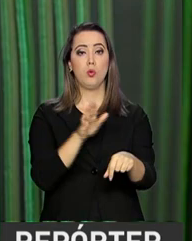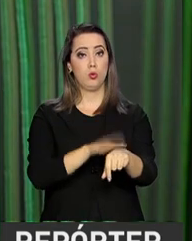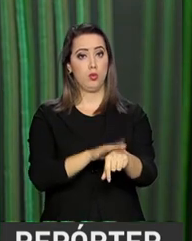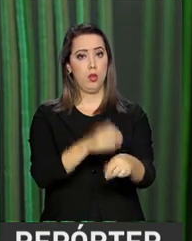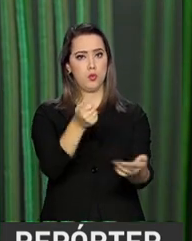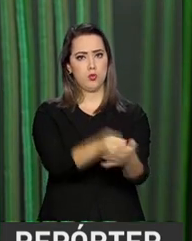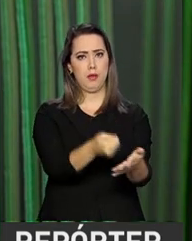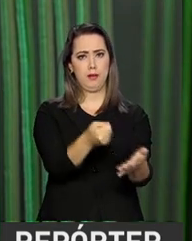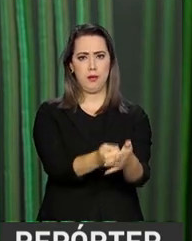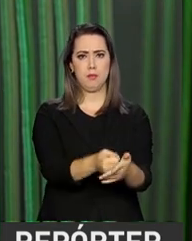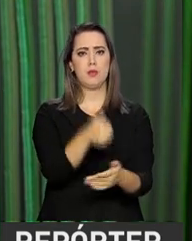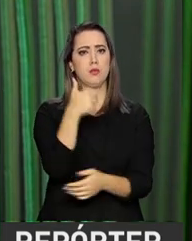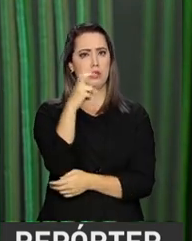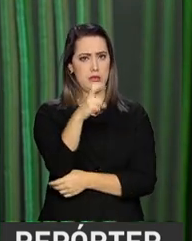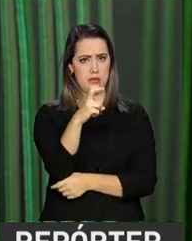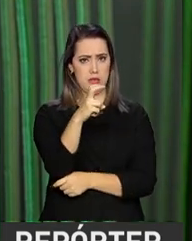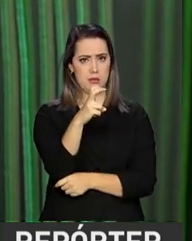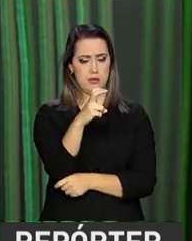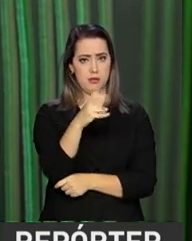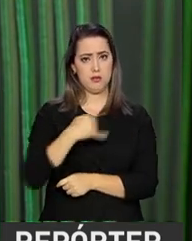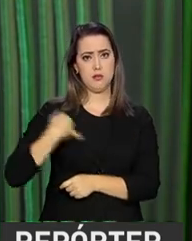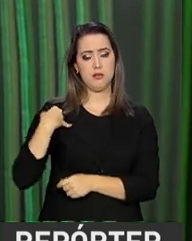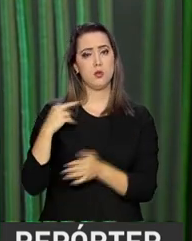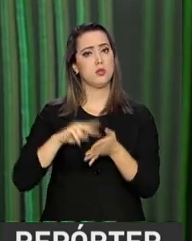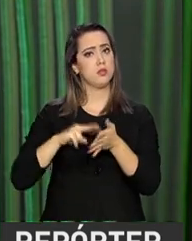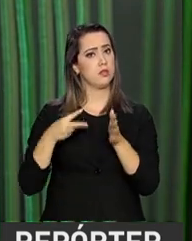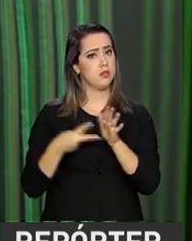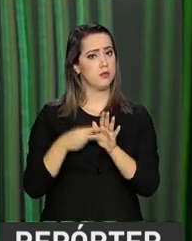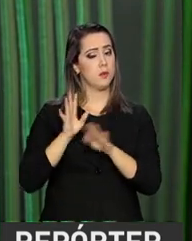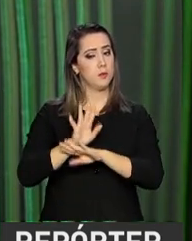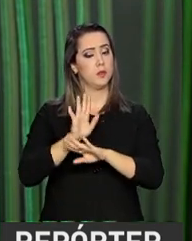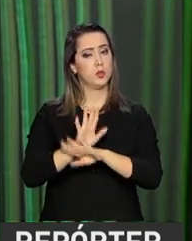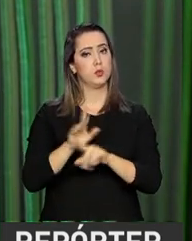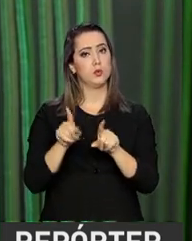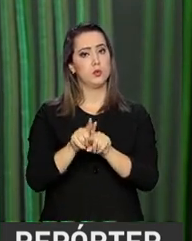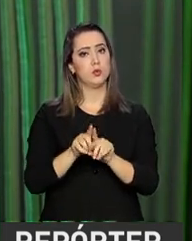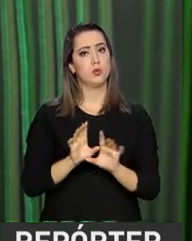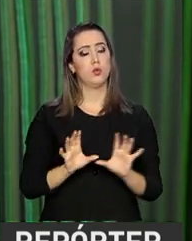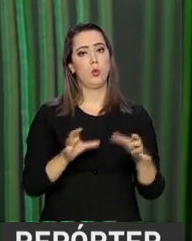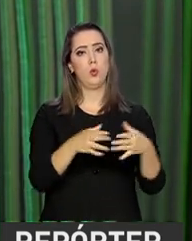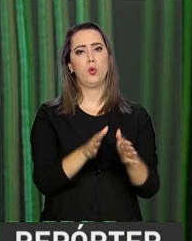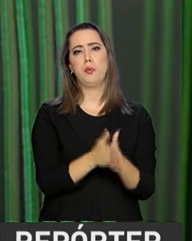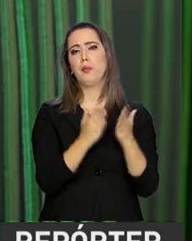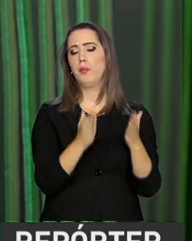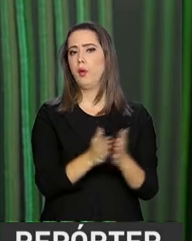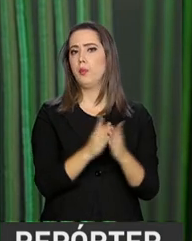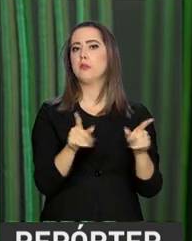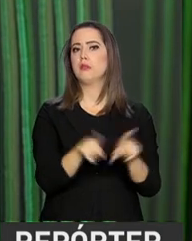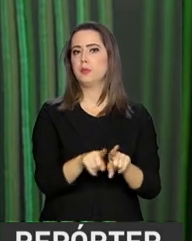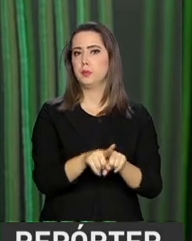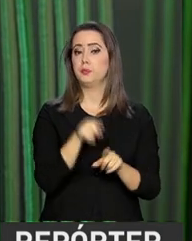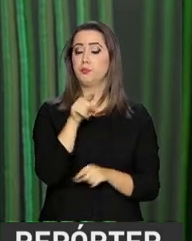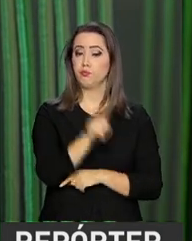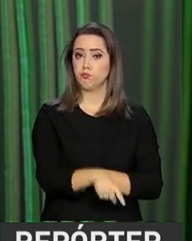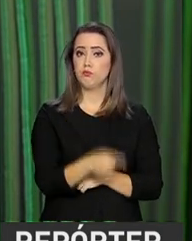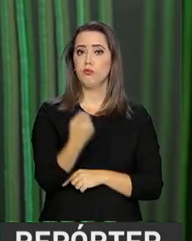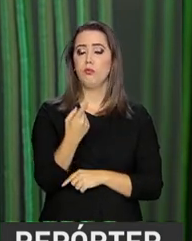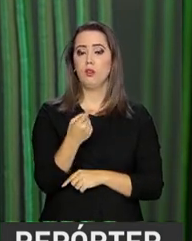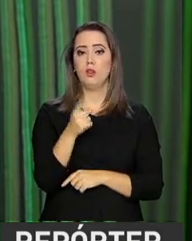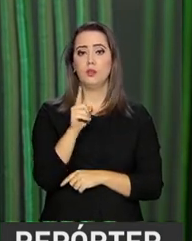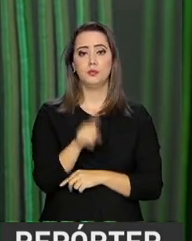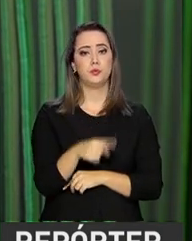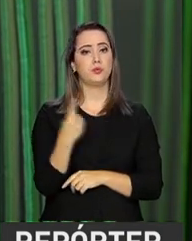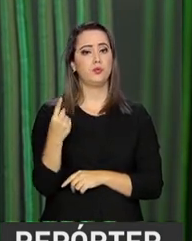de contribuição para 15 anos e está sendo checado que vai beneficiar os mais pobres então este também não é